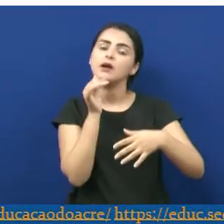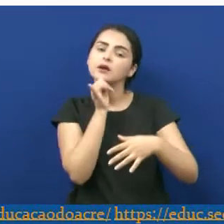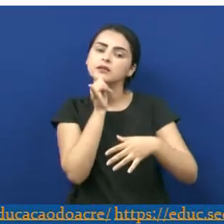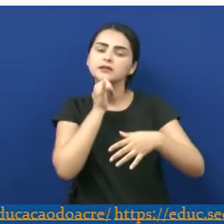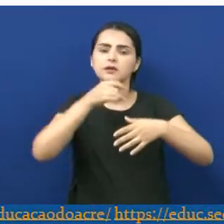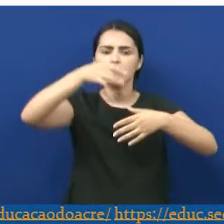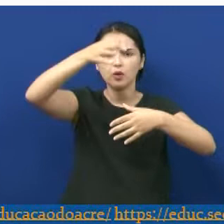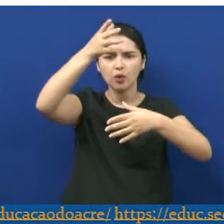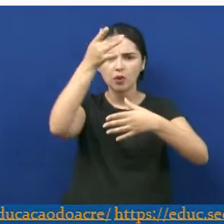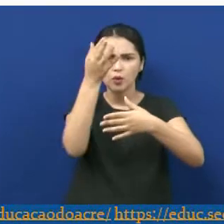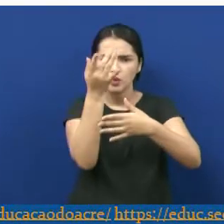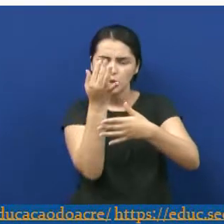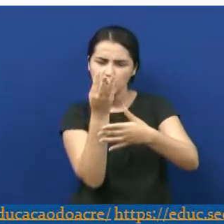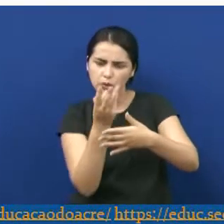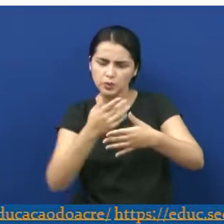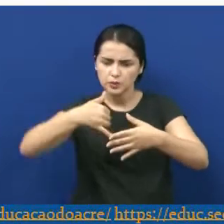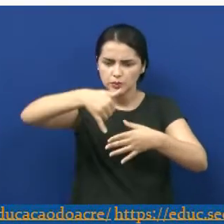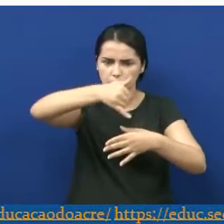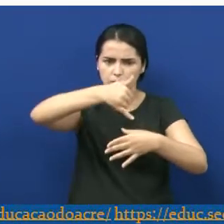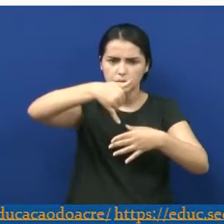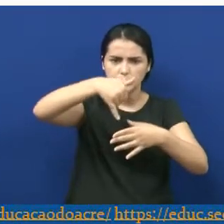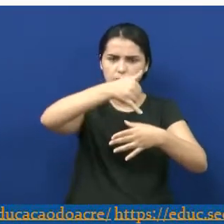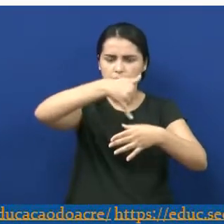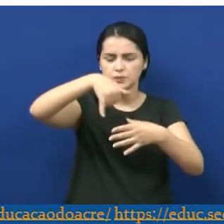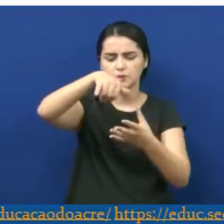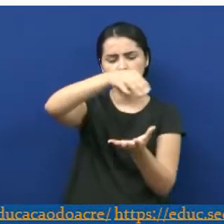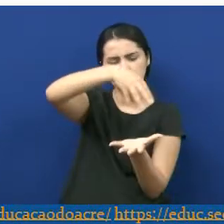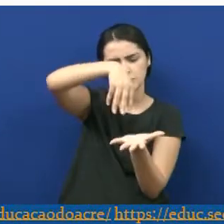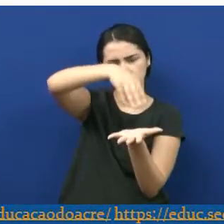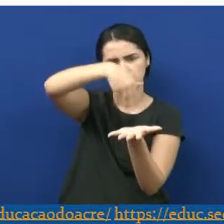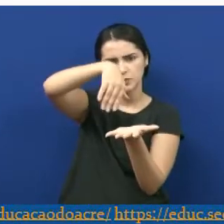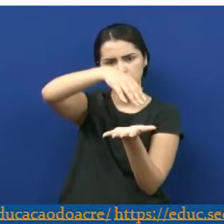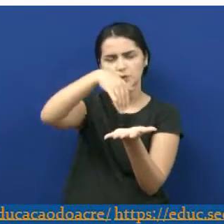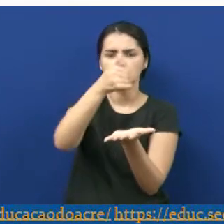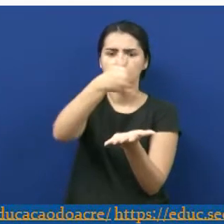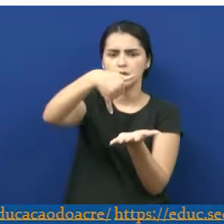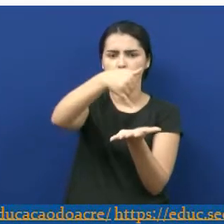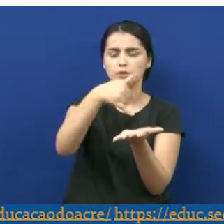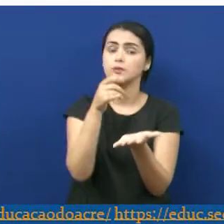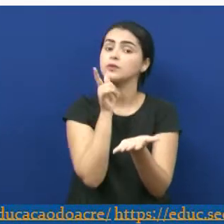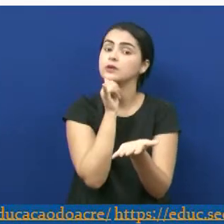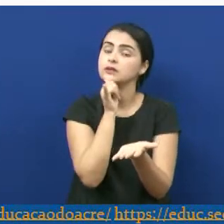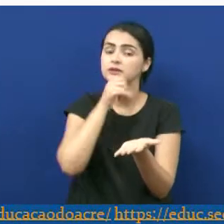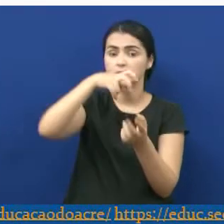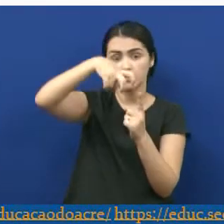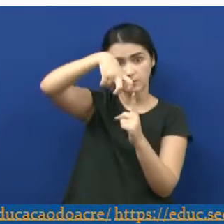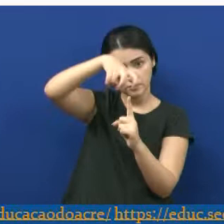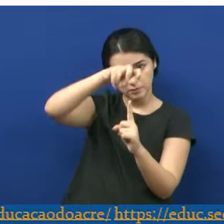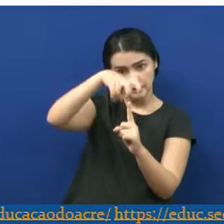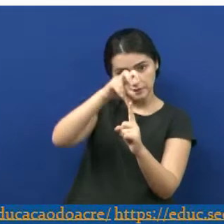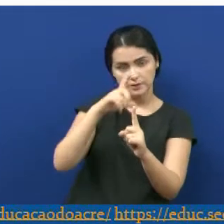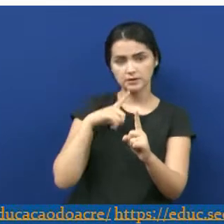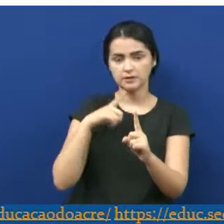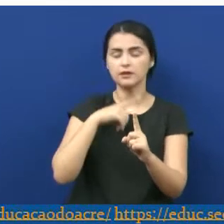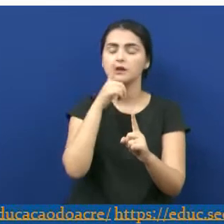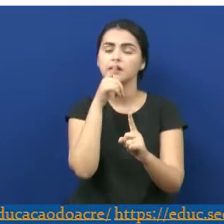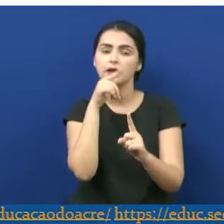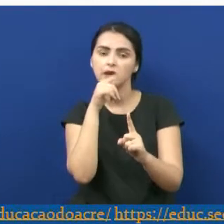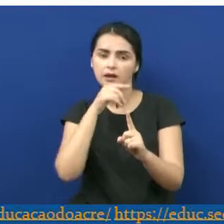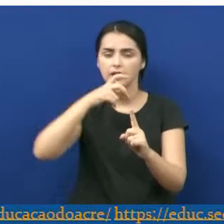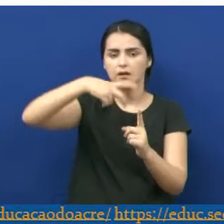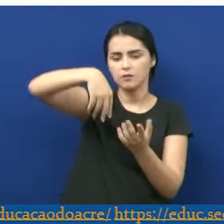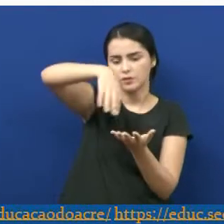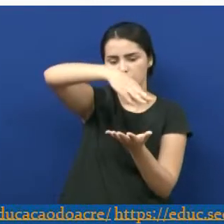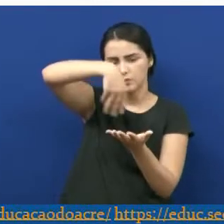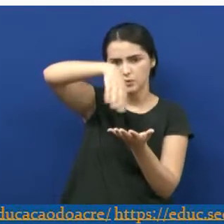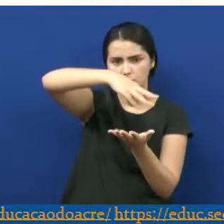aquelas em que o solvente ele se encontra no estado líquido. Por exemplo, o refrigerante. Nós temos ali água e